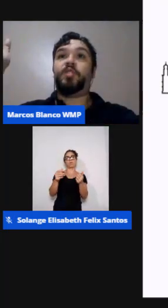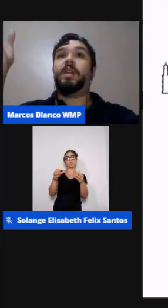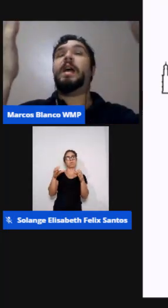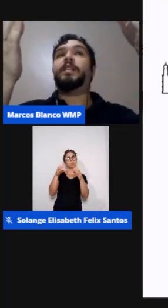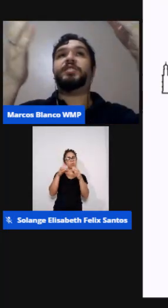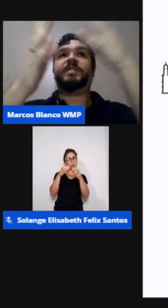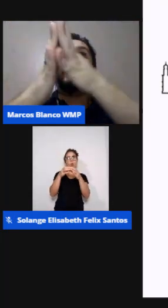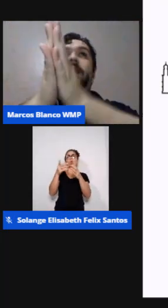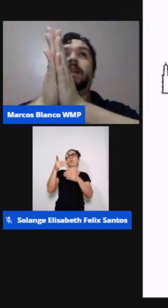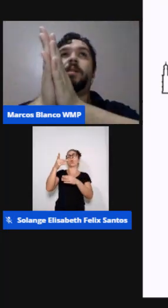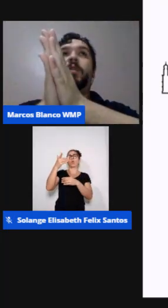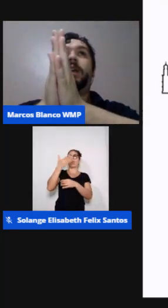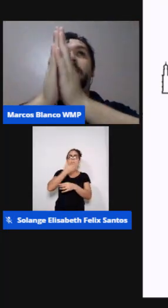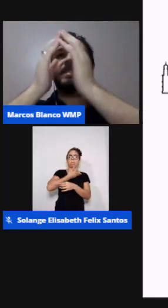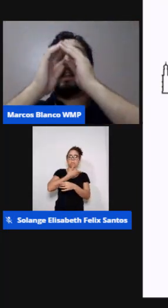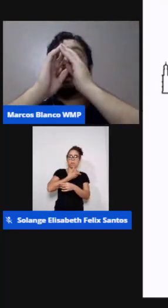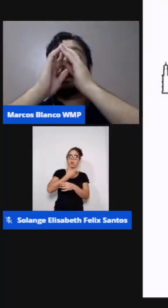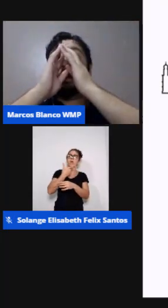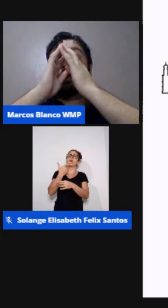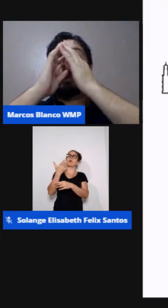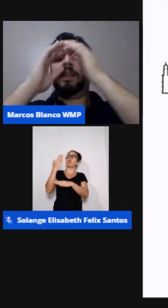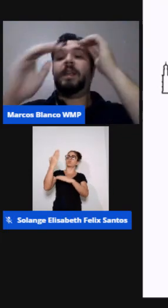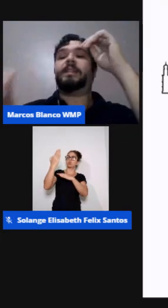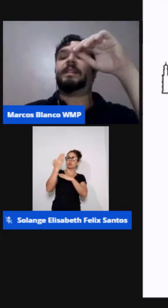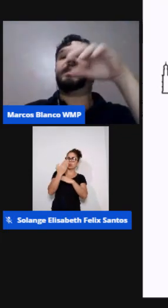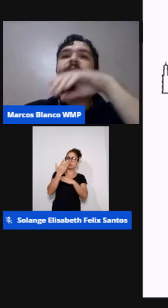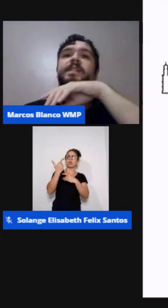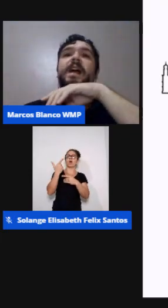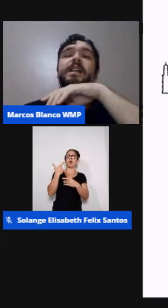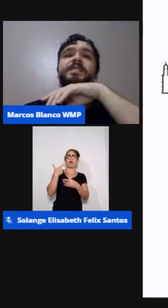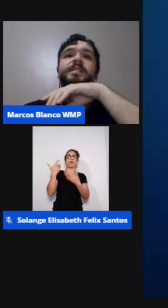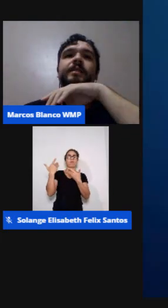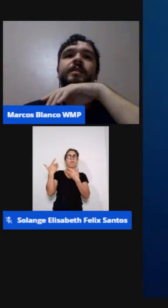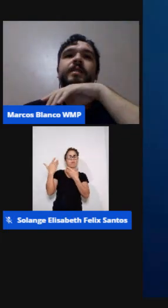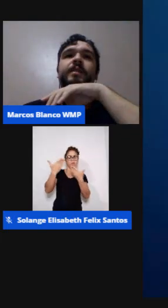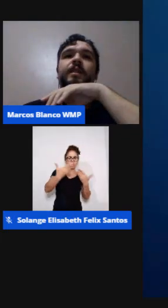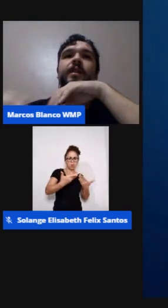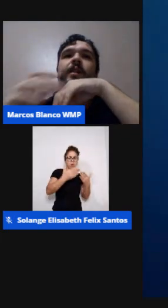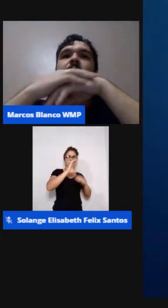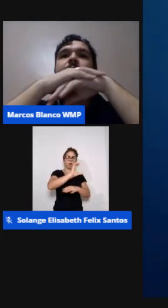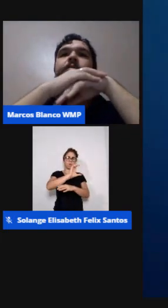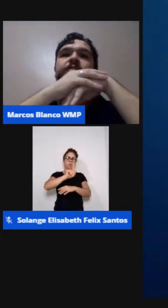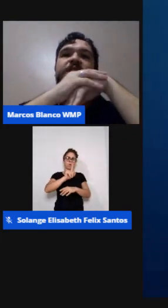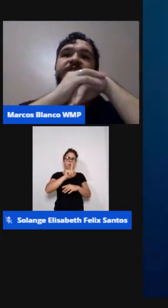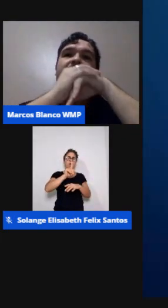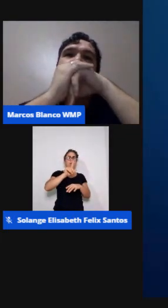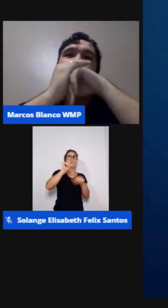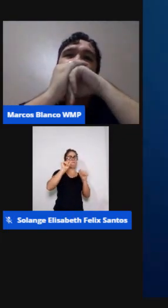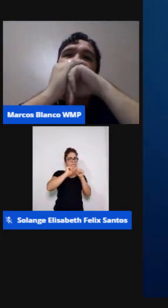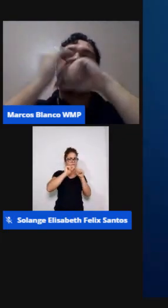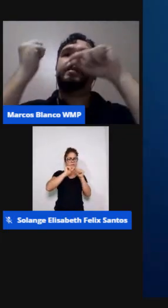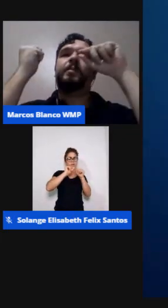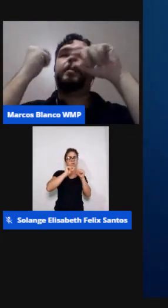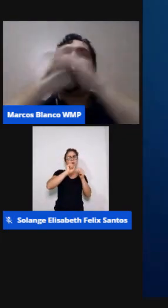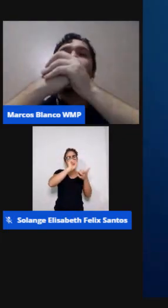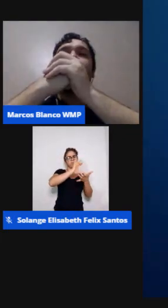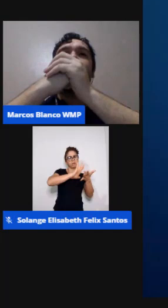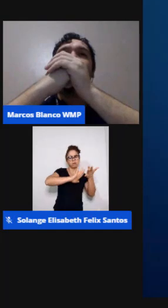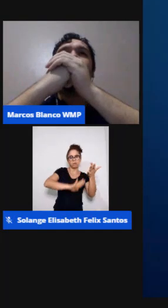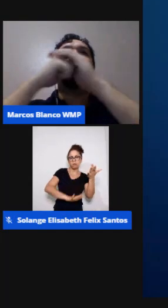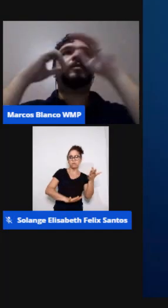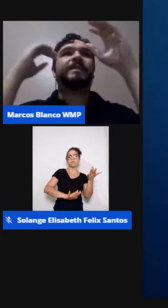que proporcionaram, a gente está aqui em Campo Grande, está fazendo essas atividades, deixar para a